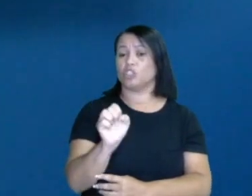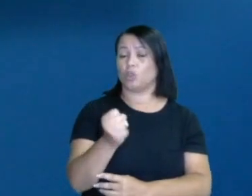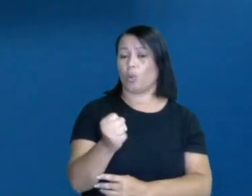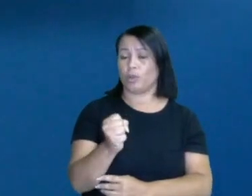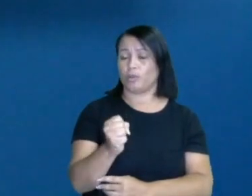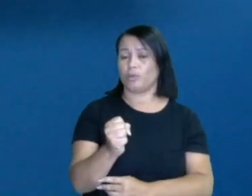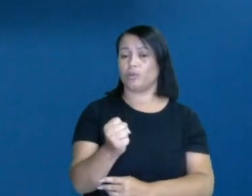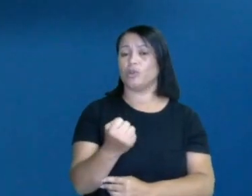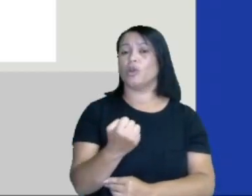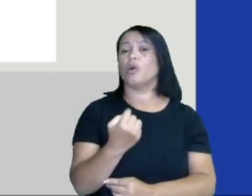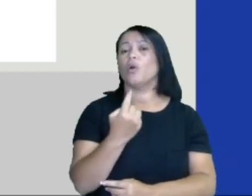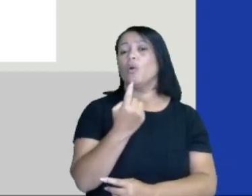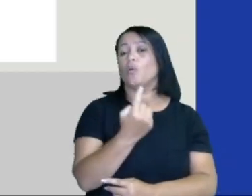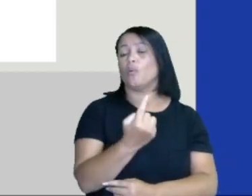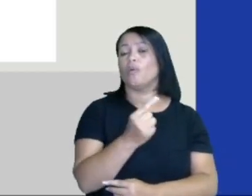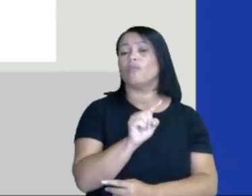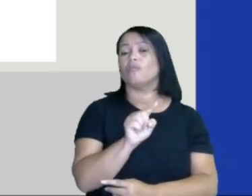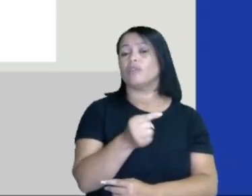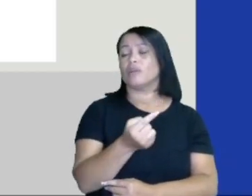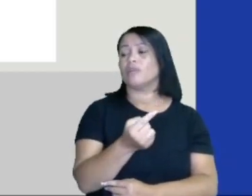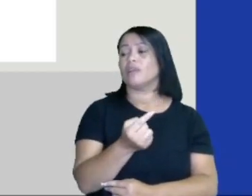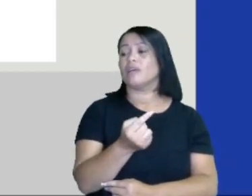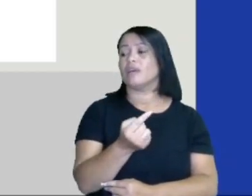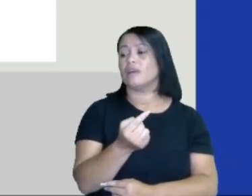1,28 e